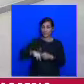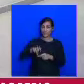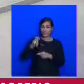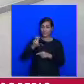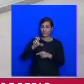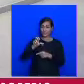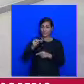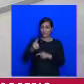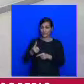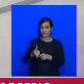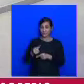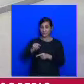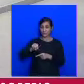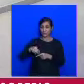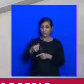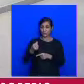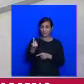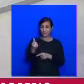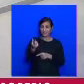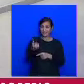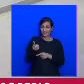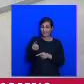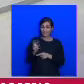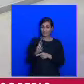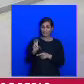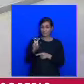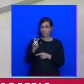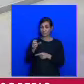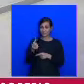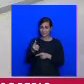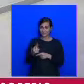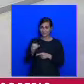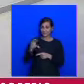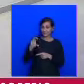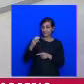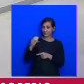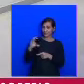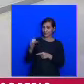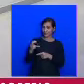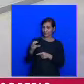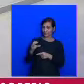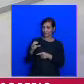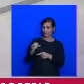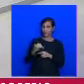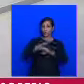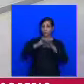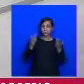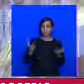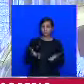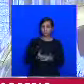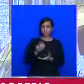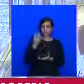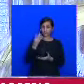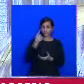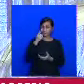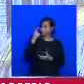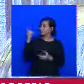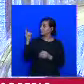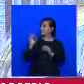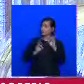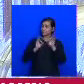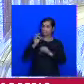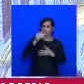de 56 mil 16 reais e 56 centavos o globo número quatro foi preparado